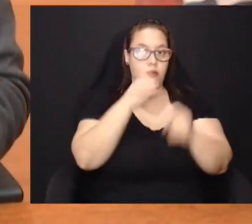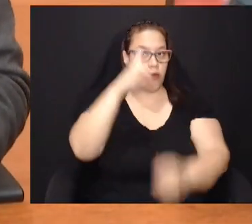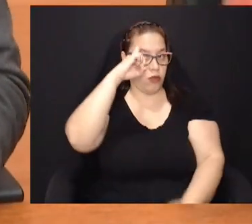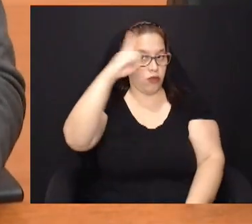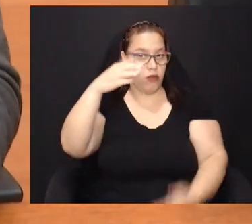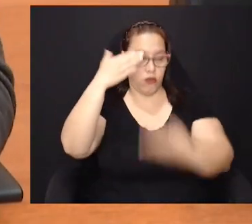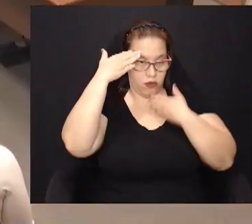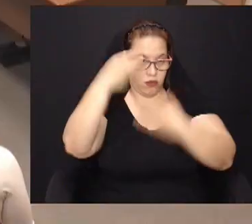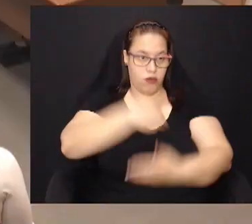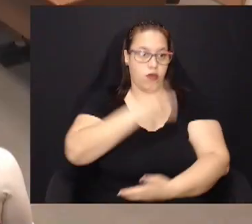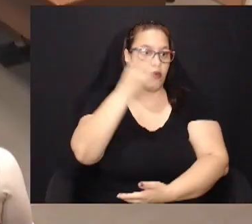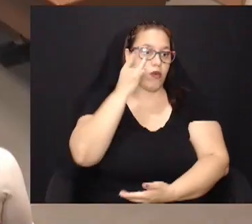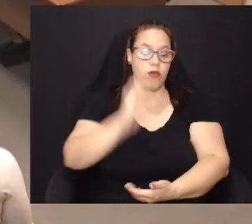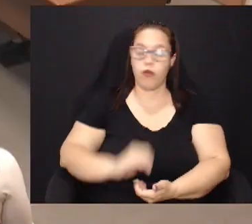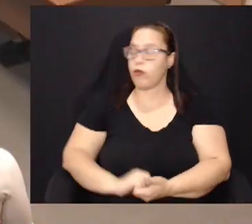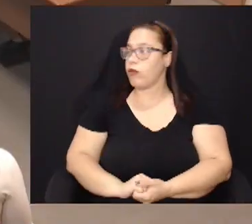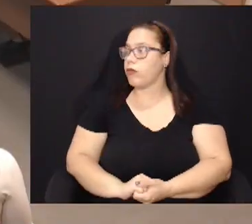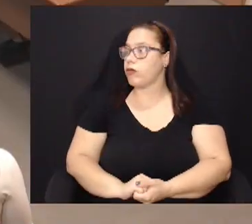obrigado pela presença.